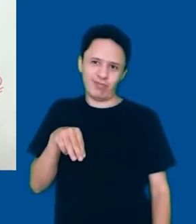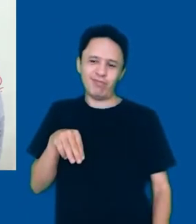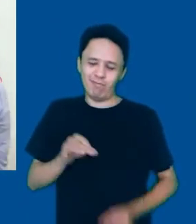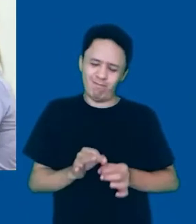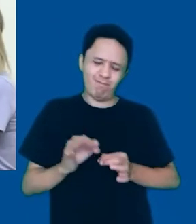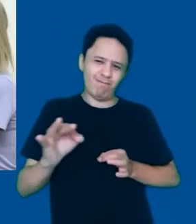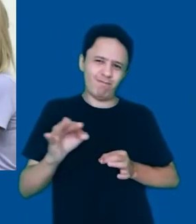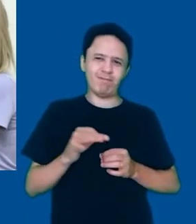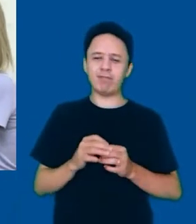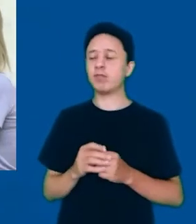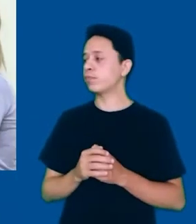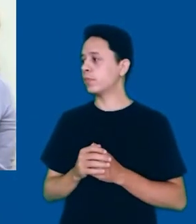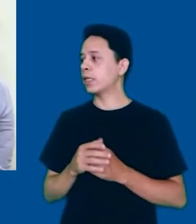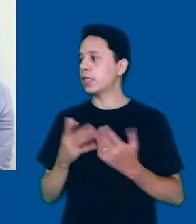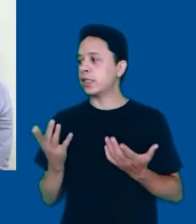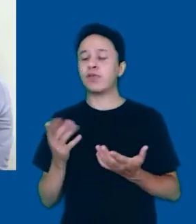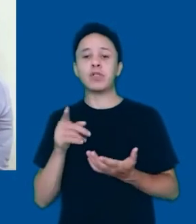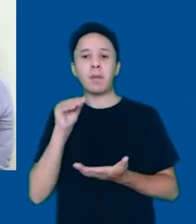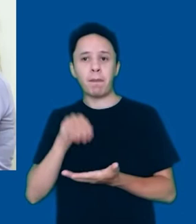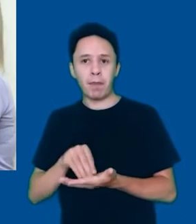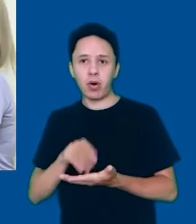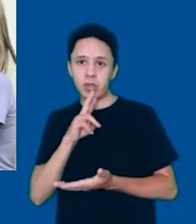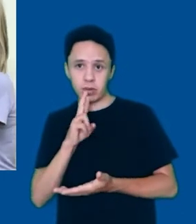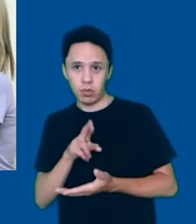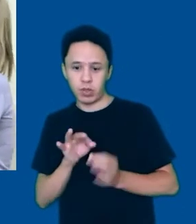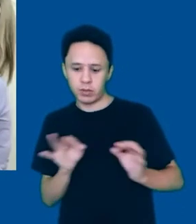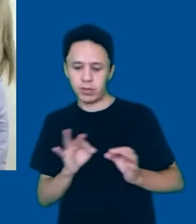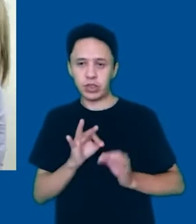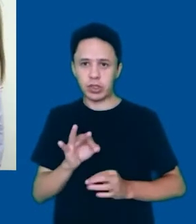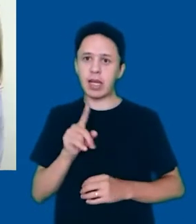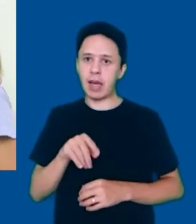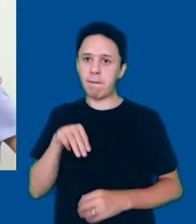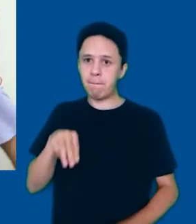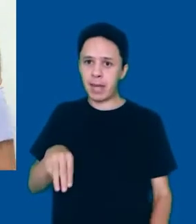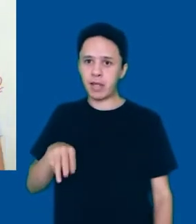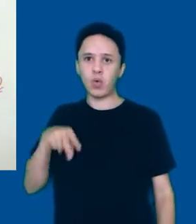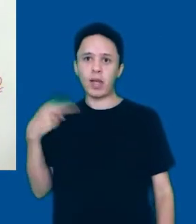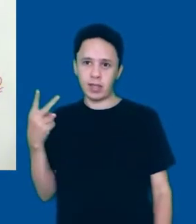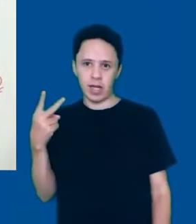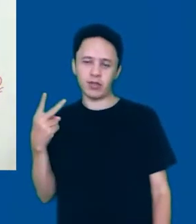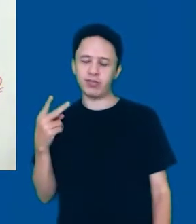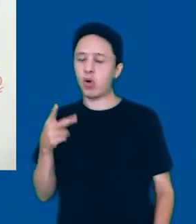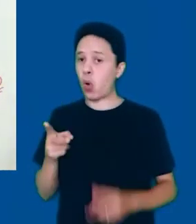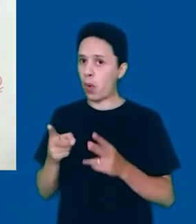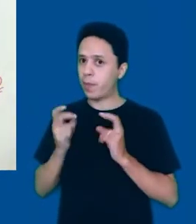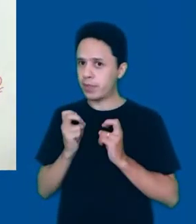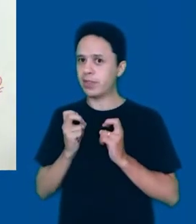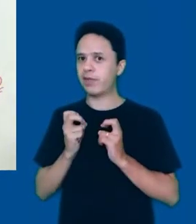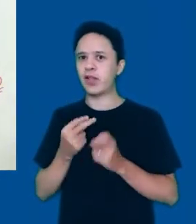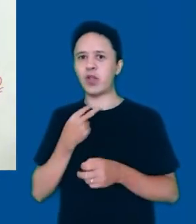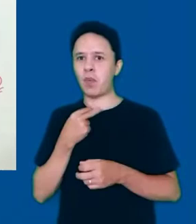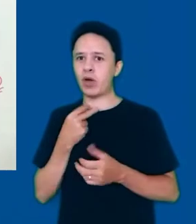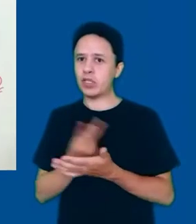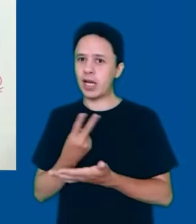daí, a hora que você colocasse a unidade de medida da área, seria metro quadrado, tá? Então, observa bem isso para que você